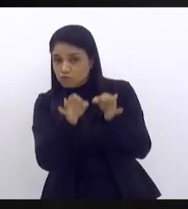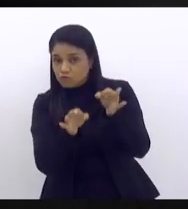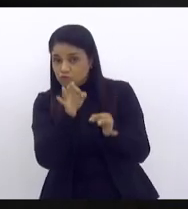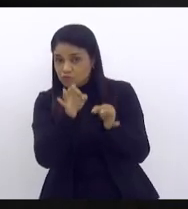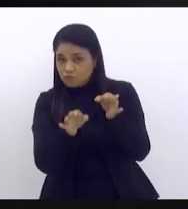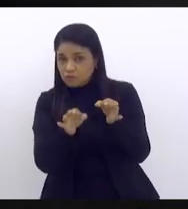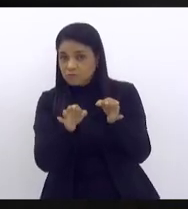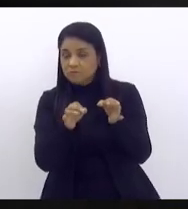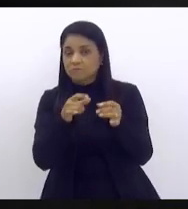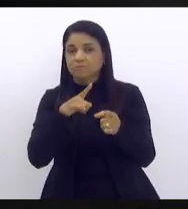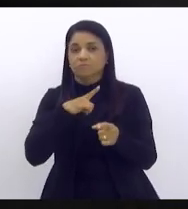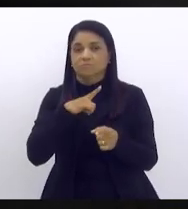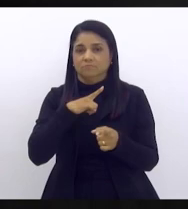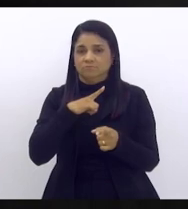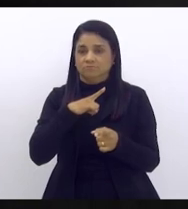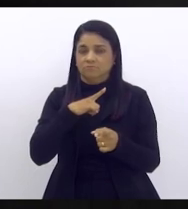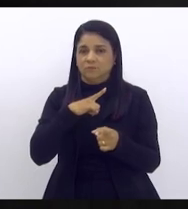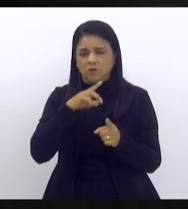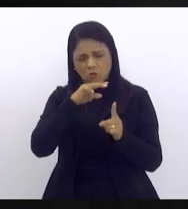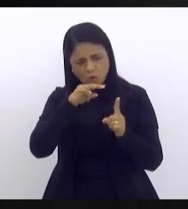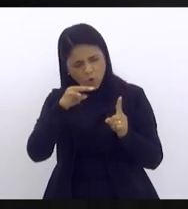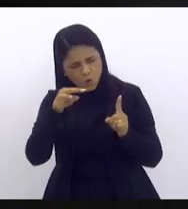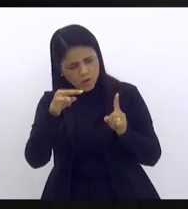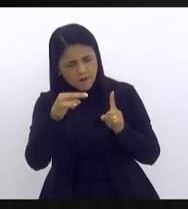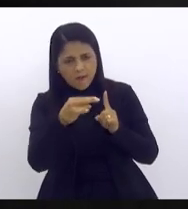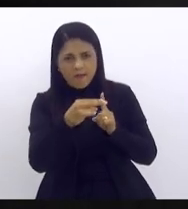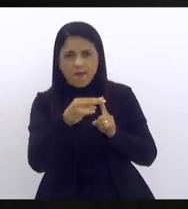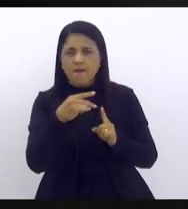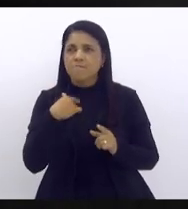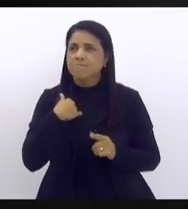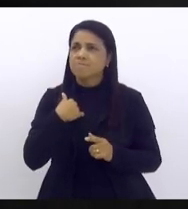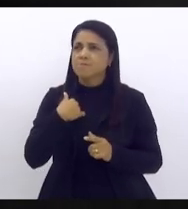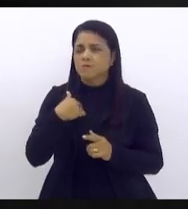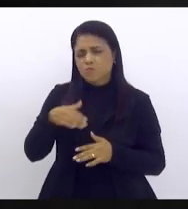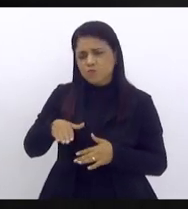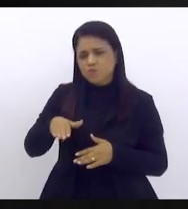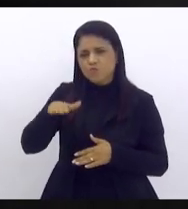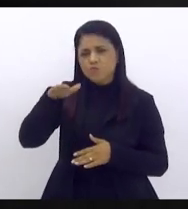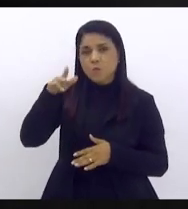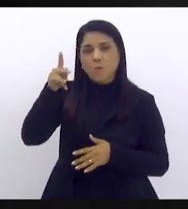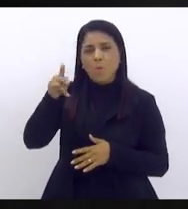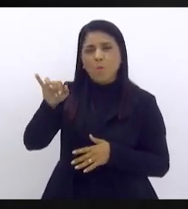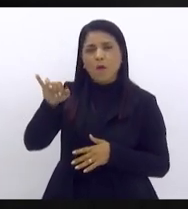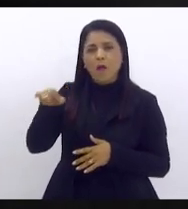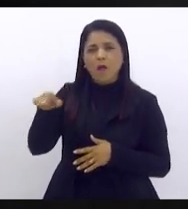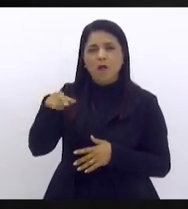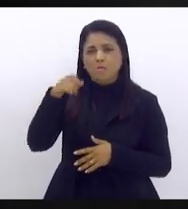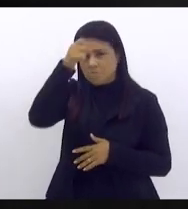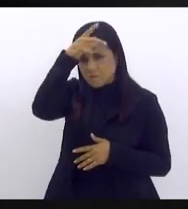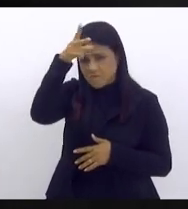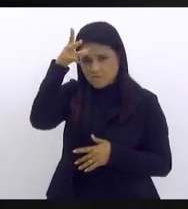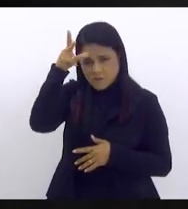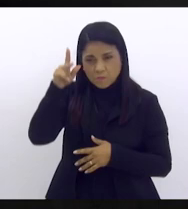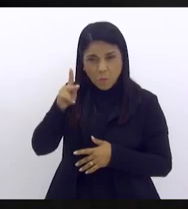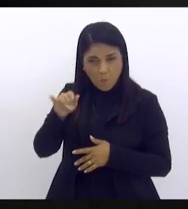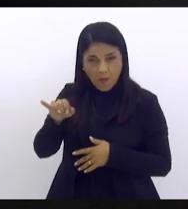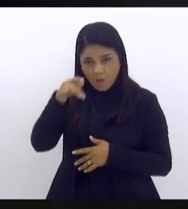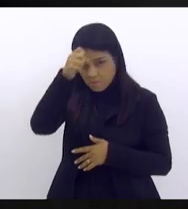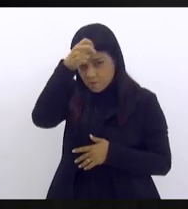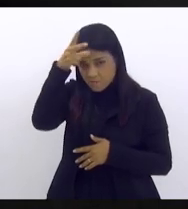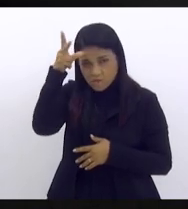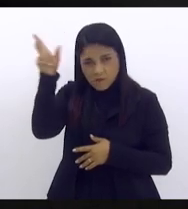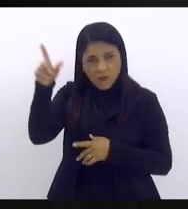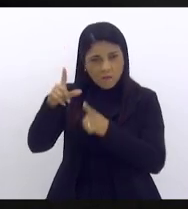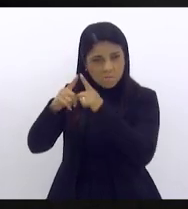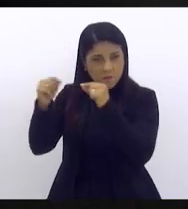eu sempre tive um olhar, desde que meu pai foi prefeito e foi procurado em Brasília, participou muito